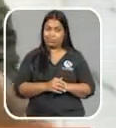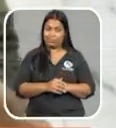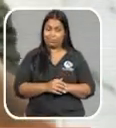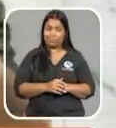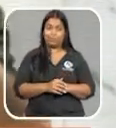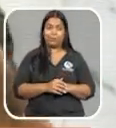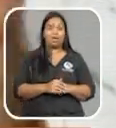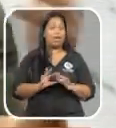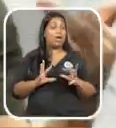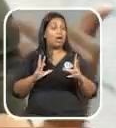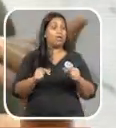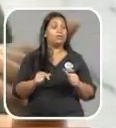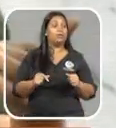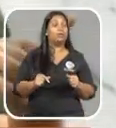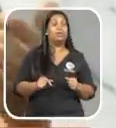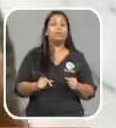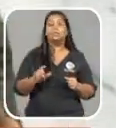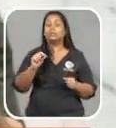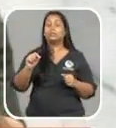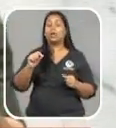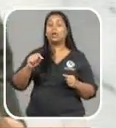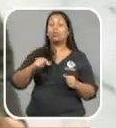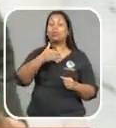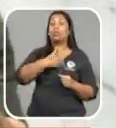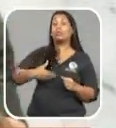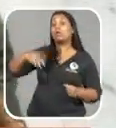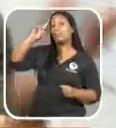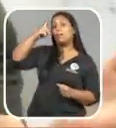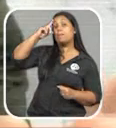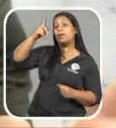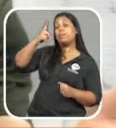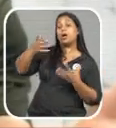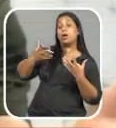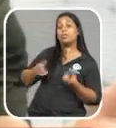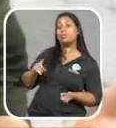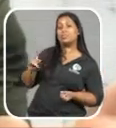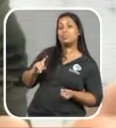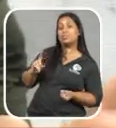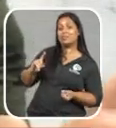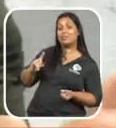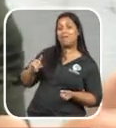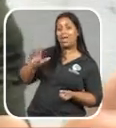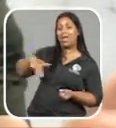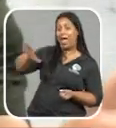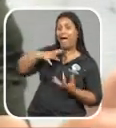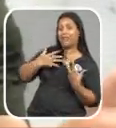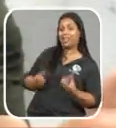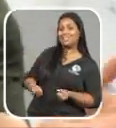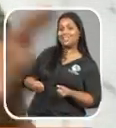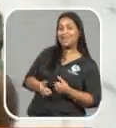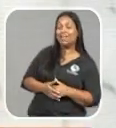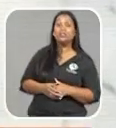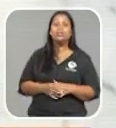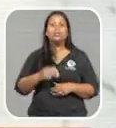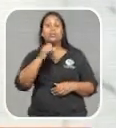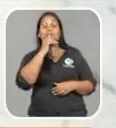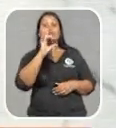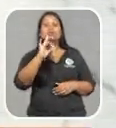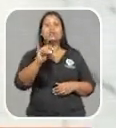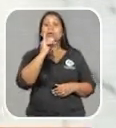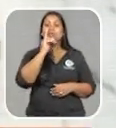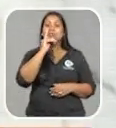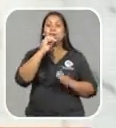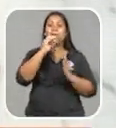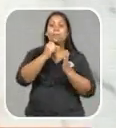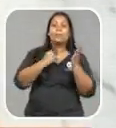Ou seja, como se a passagem do orçamento pela Casa Legislativa fosse apenas protocolar. Não é à toa. Exatamente. É que a última